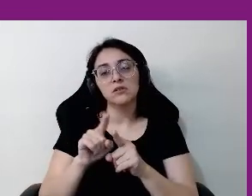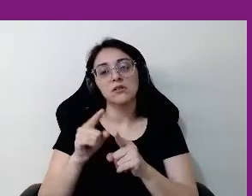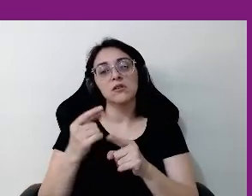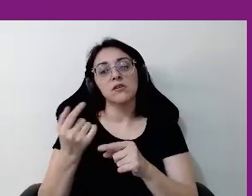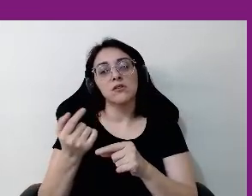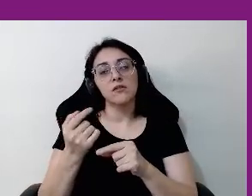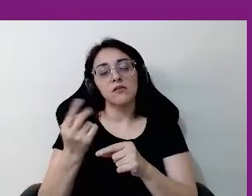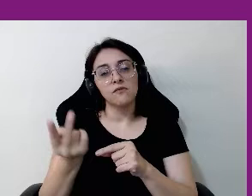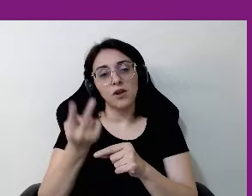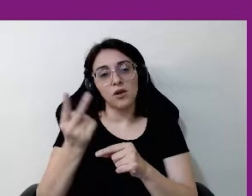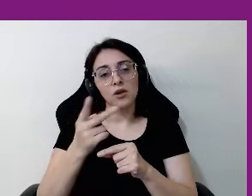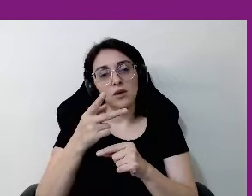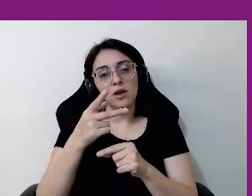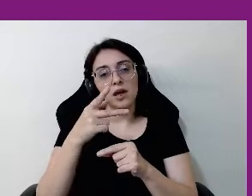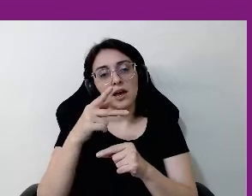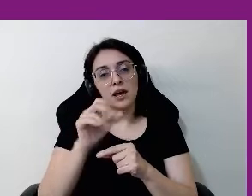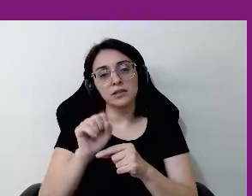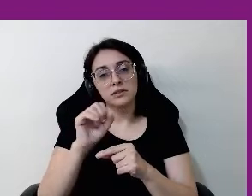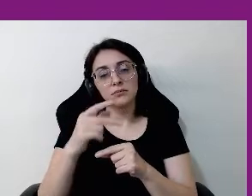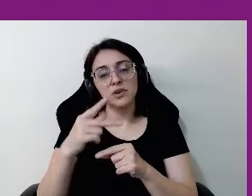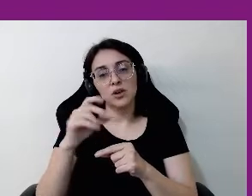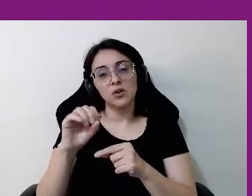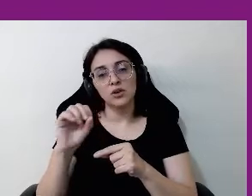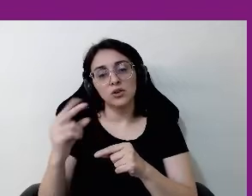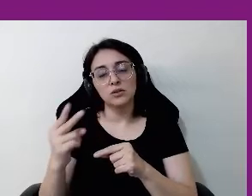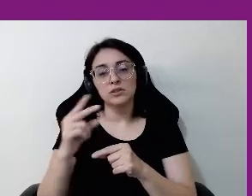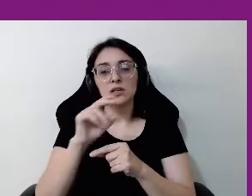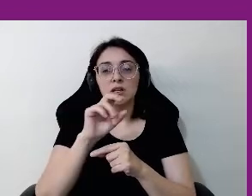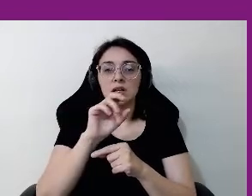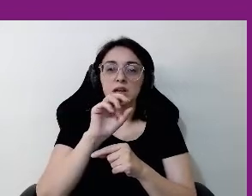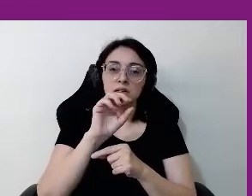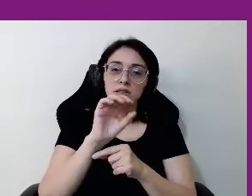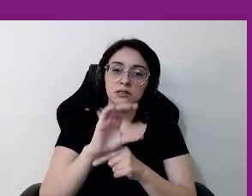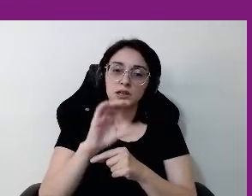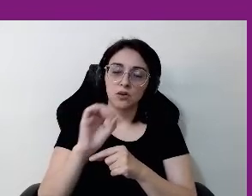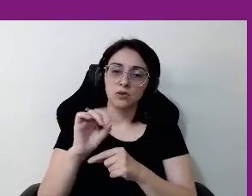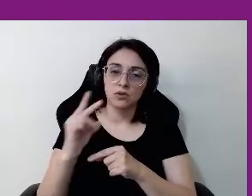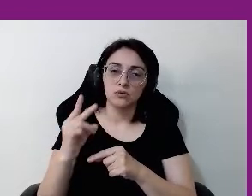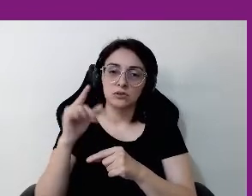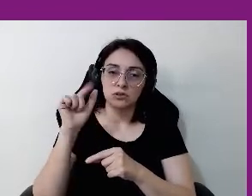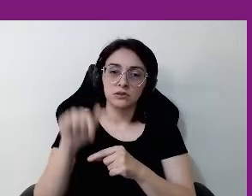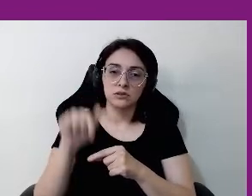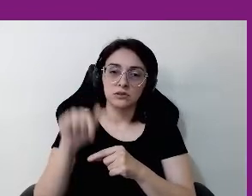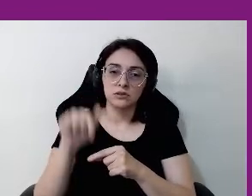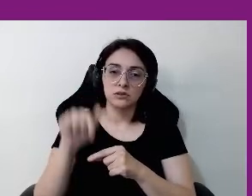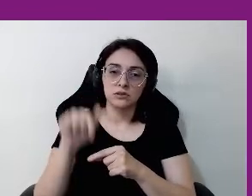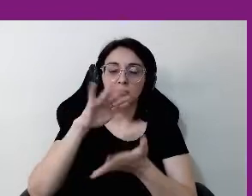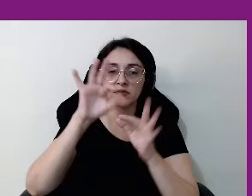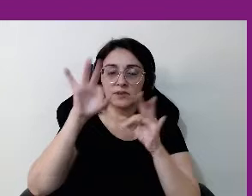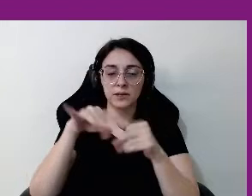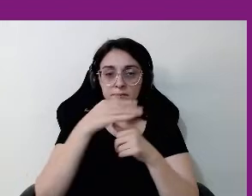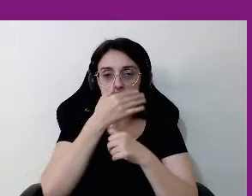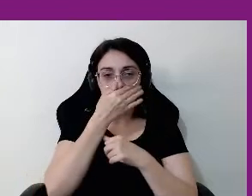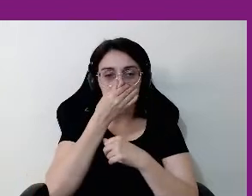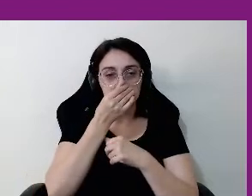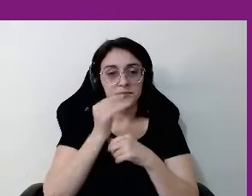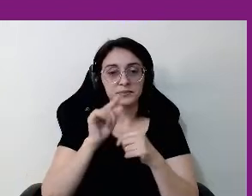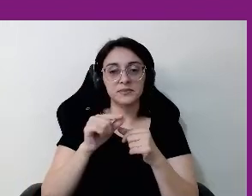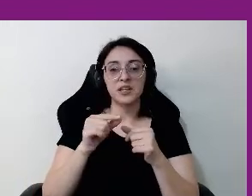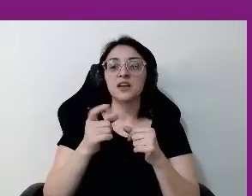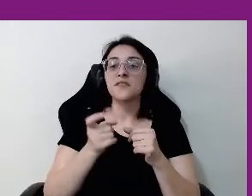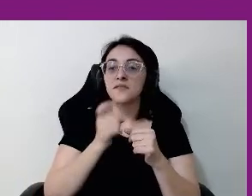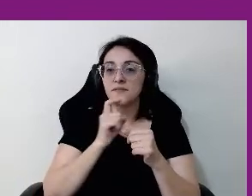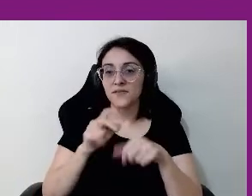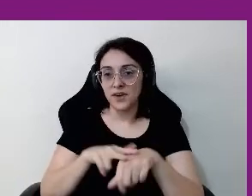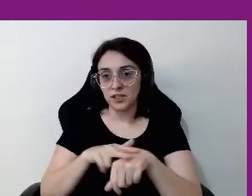de SpO2, assim como o CO2 de volume final. Então, verde é